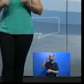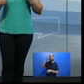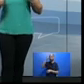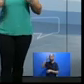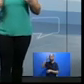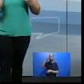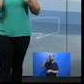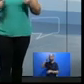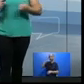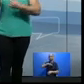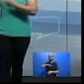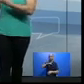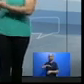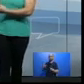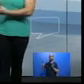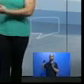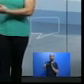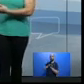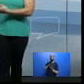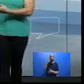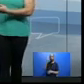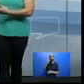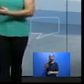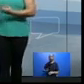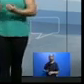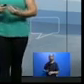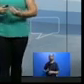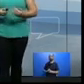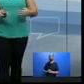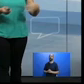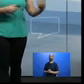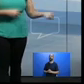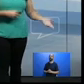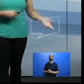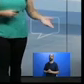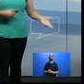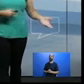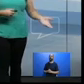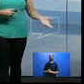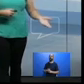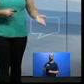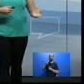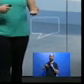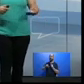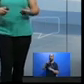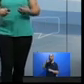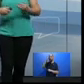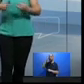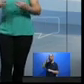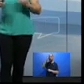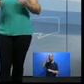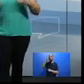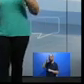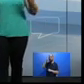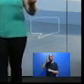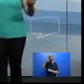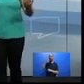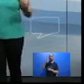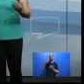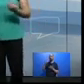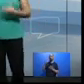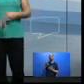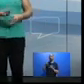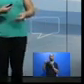nós transformamos história em história. Nós vamos contar uma